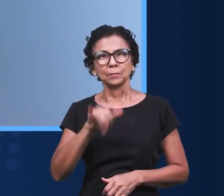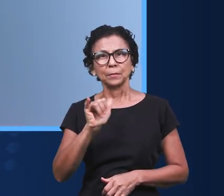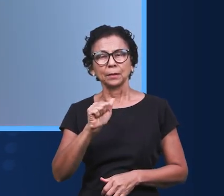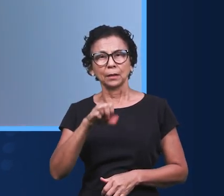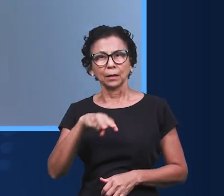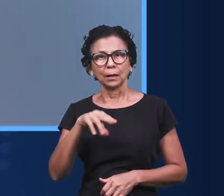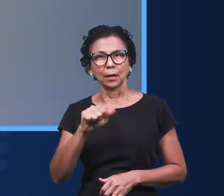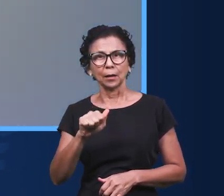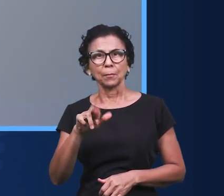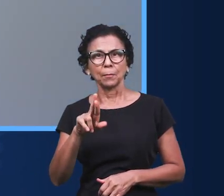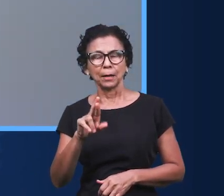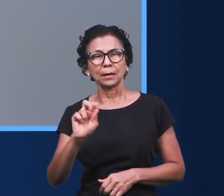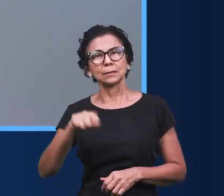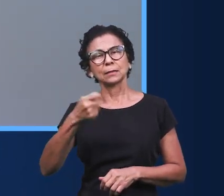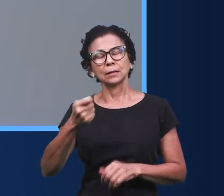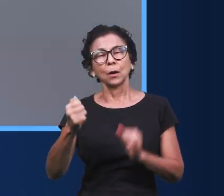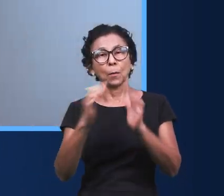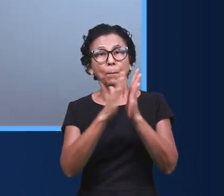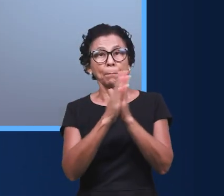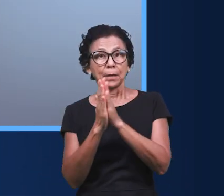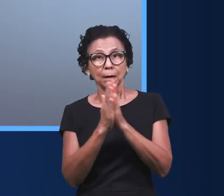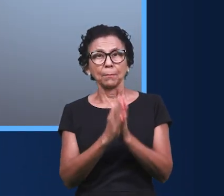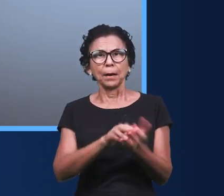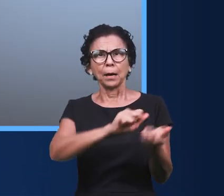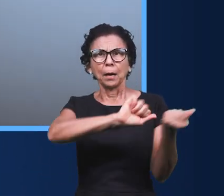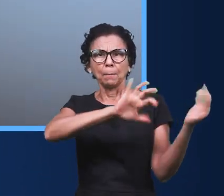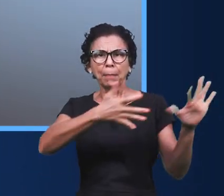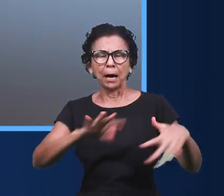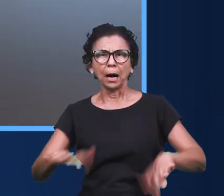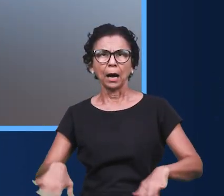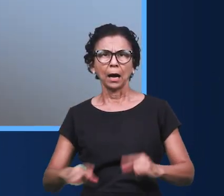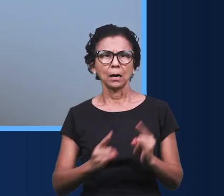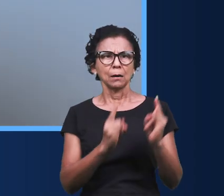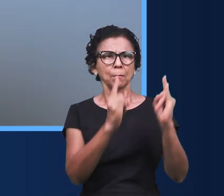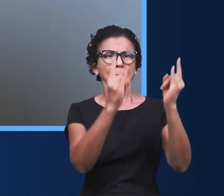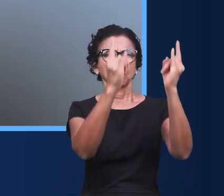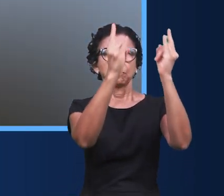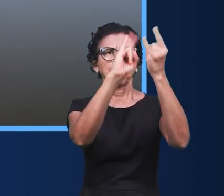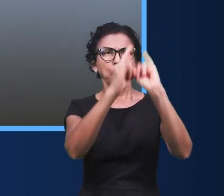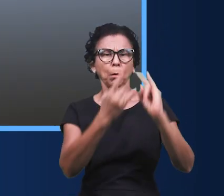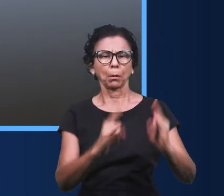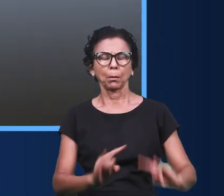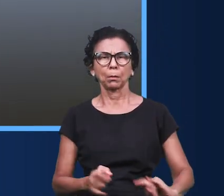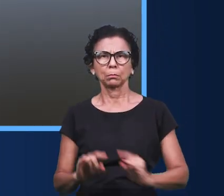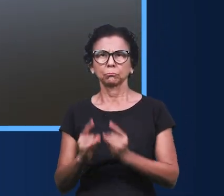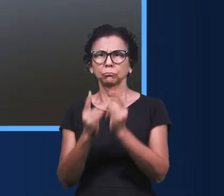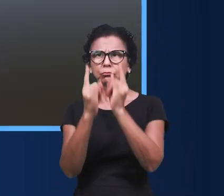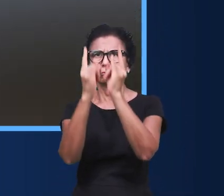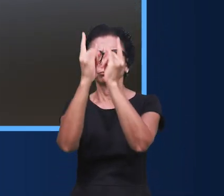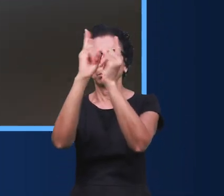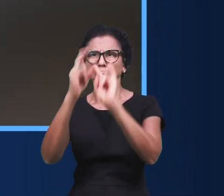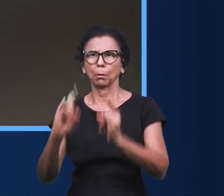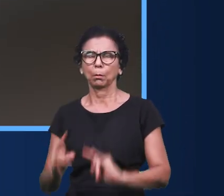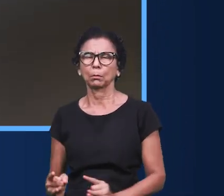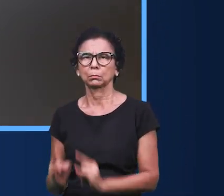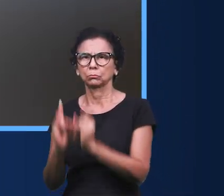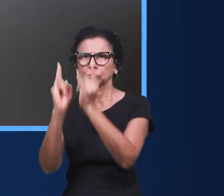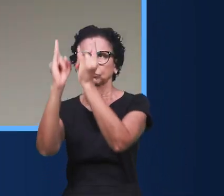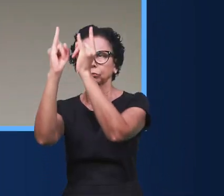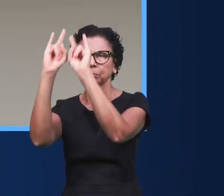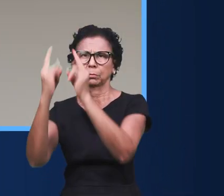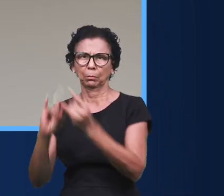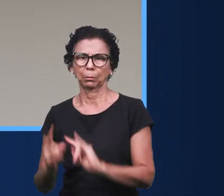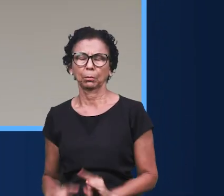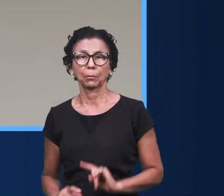magnitude de 7,7. Causou o desabamento de prédios e pontes, além de rachaduras nas estradas.